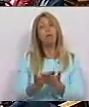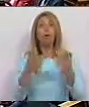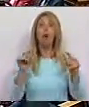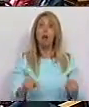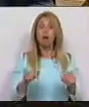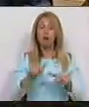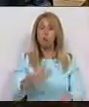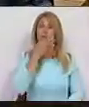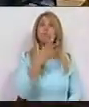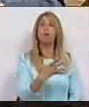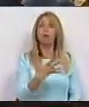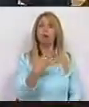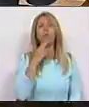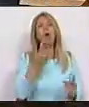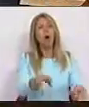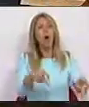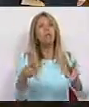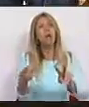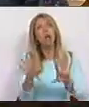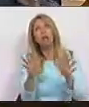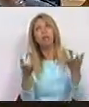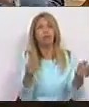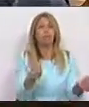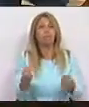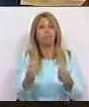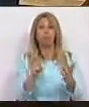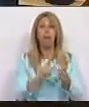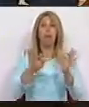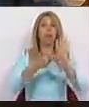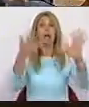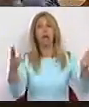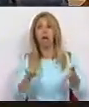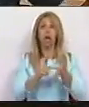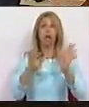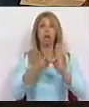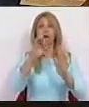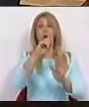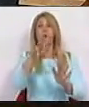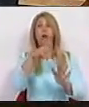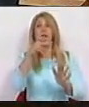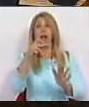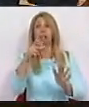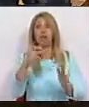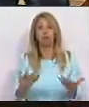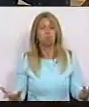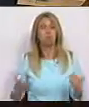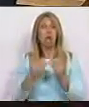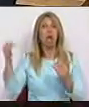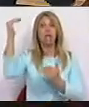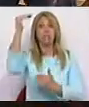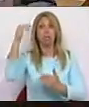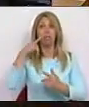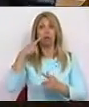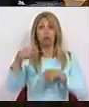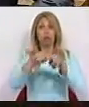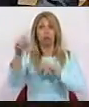Vieram aqui propor hoje de manhã uma alternativa tipo técnica, tecnocrata, acima da política, acima